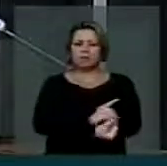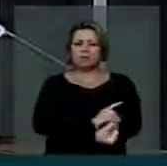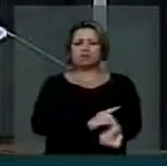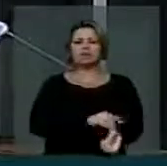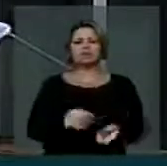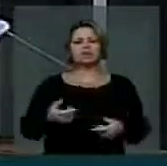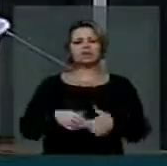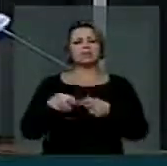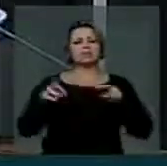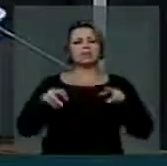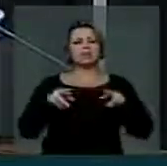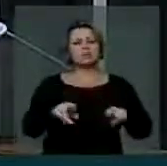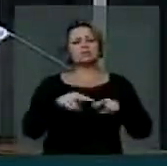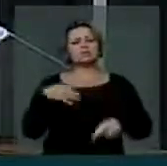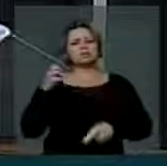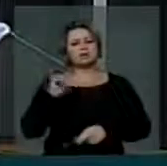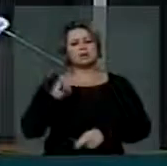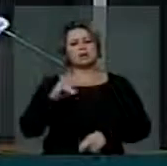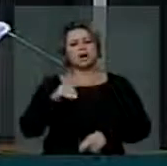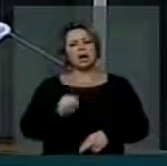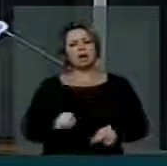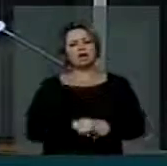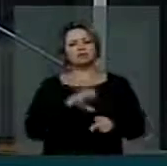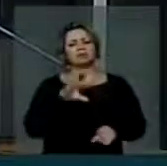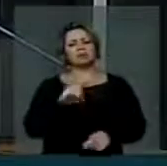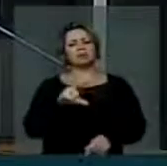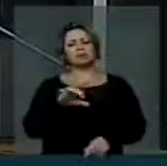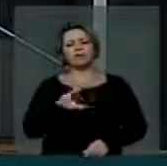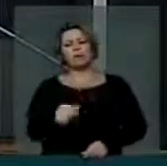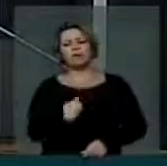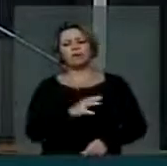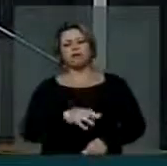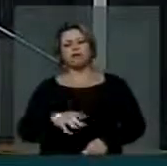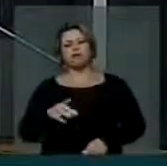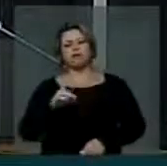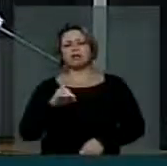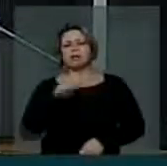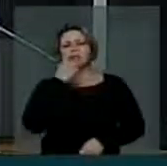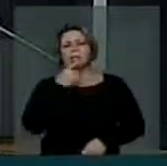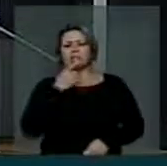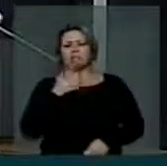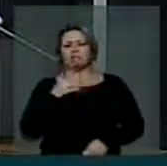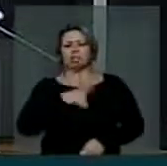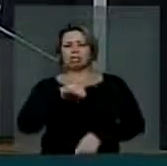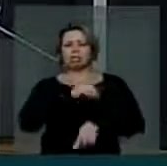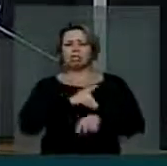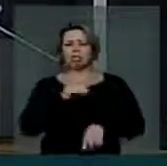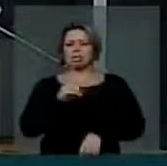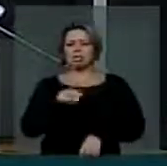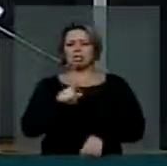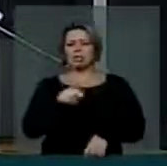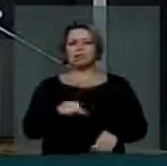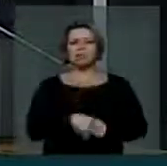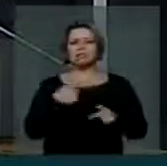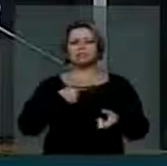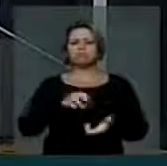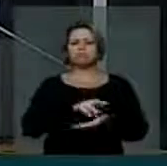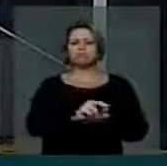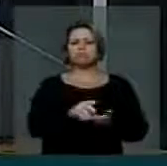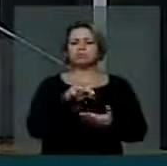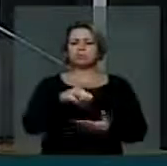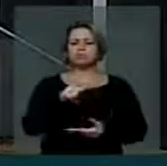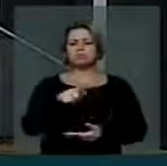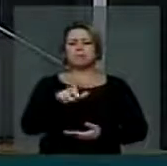e das ainda existentes cólera, dengue, hanseníase, hepatite, leishmaniose,